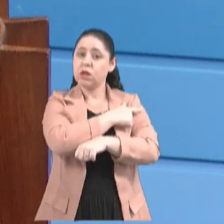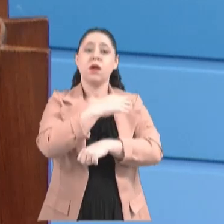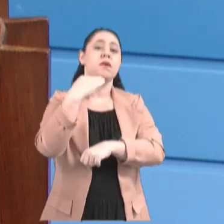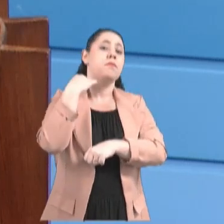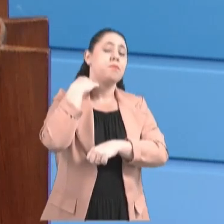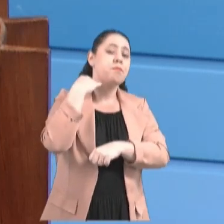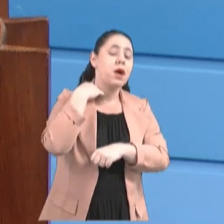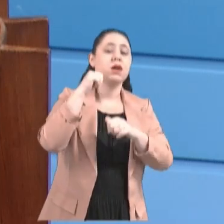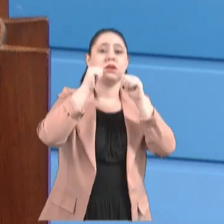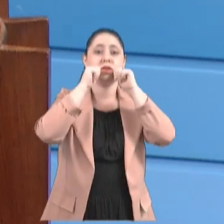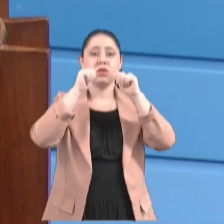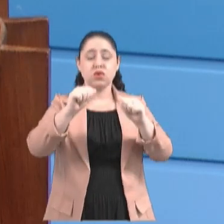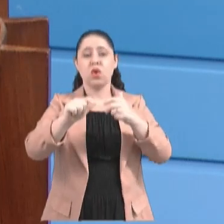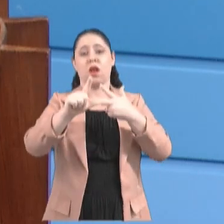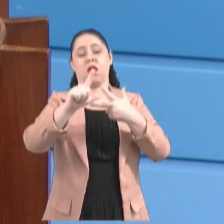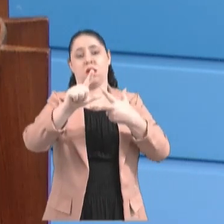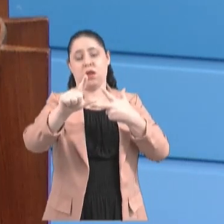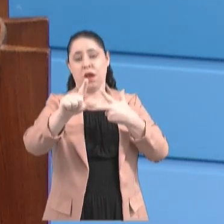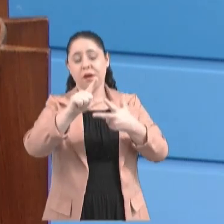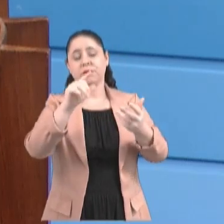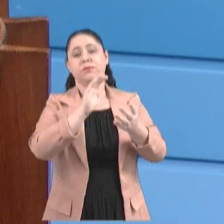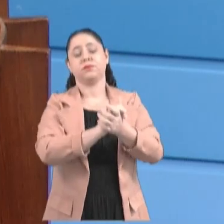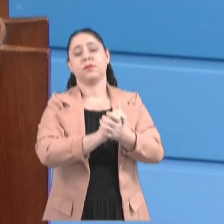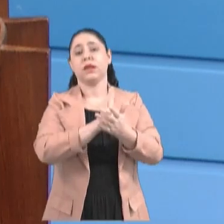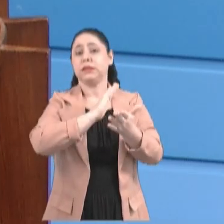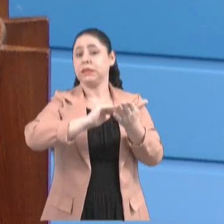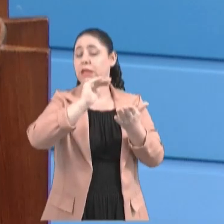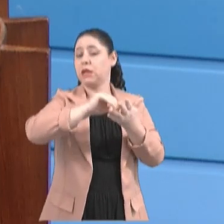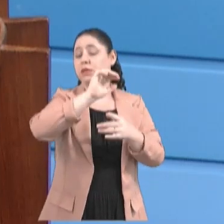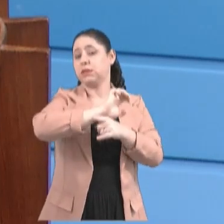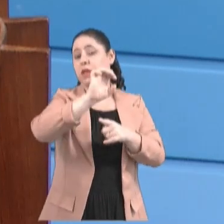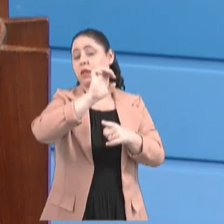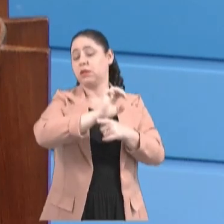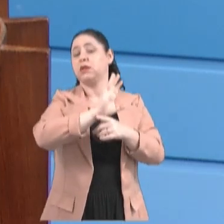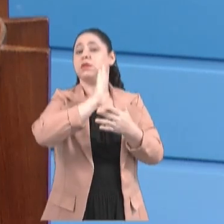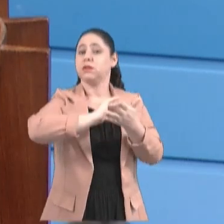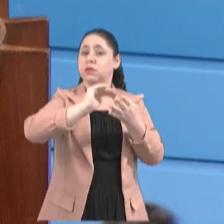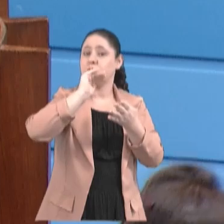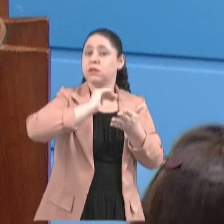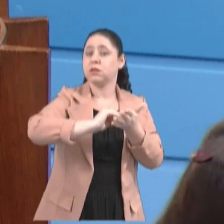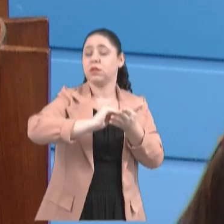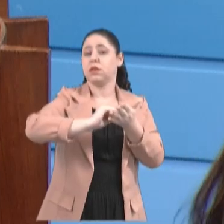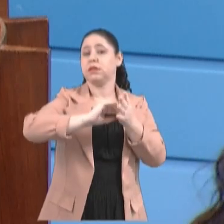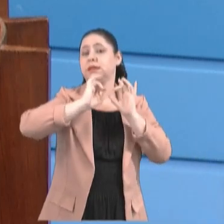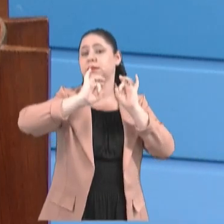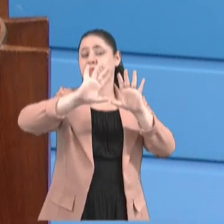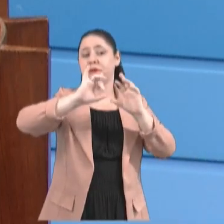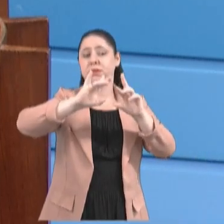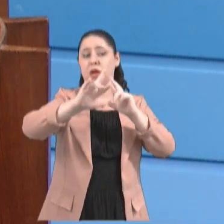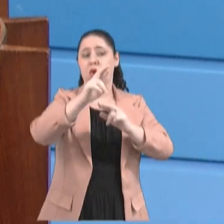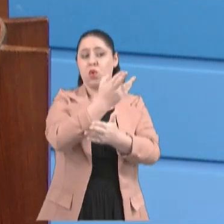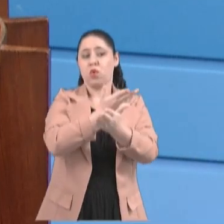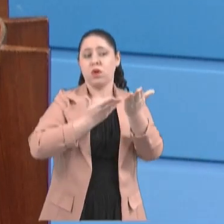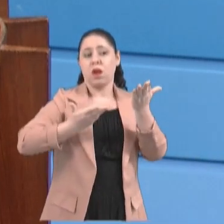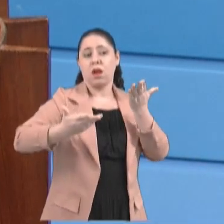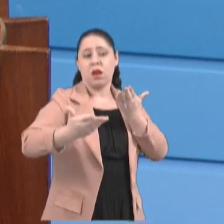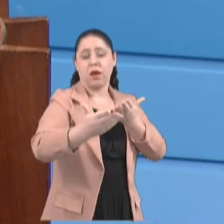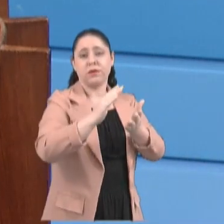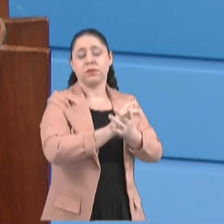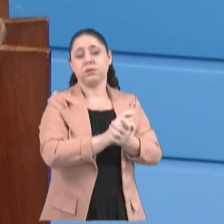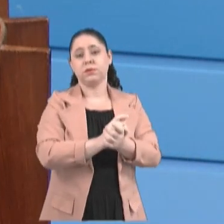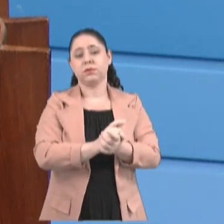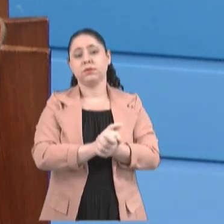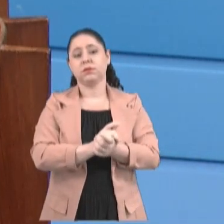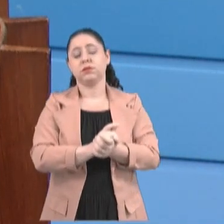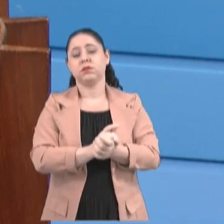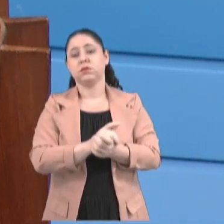banco, assessor legislativo, secretário de Estado, secretário especial de articulação,